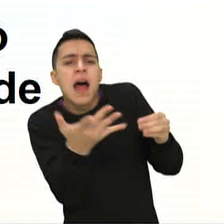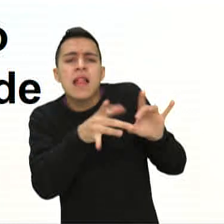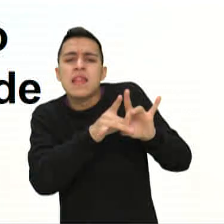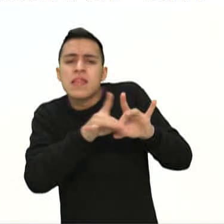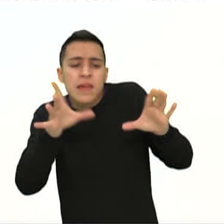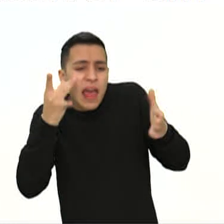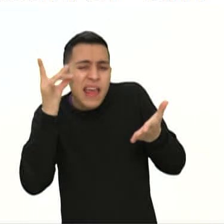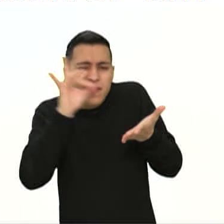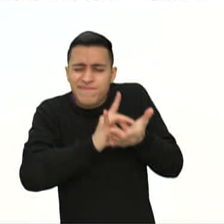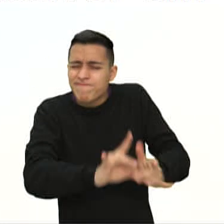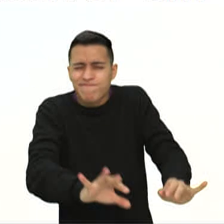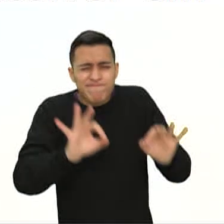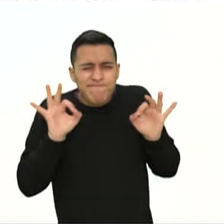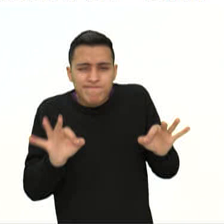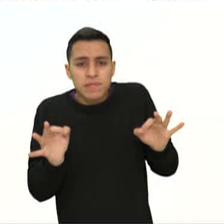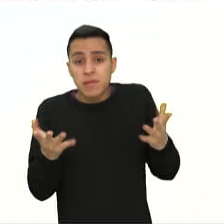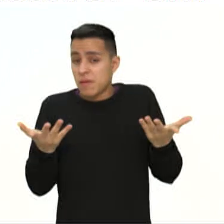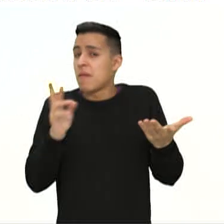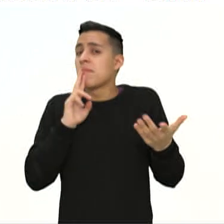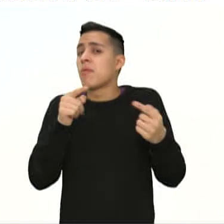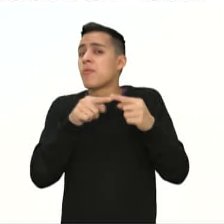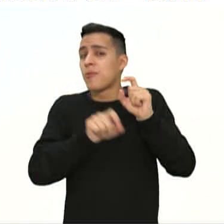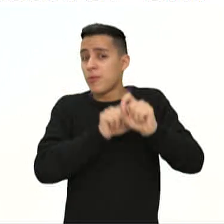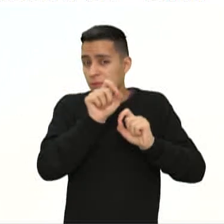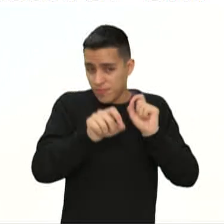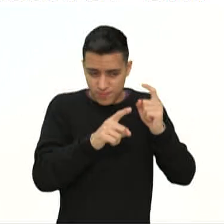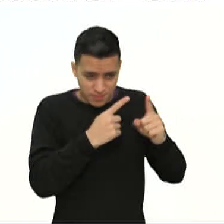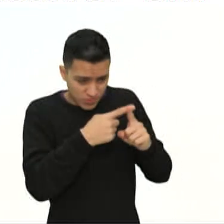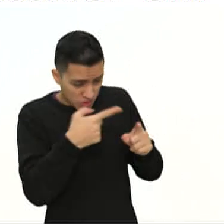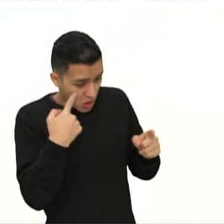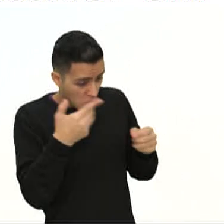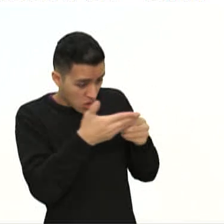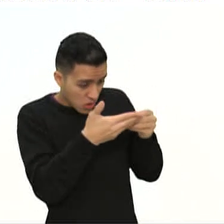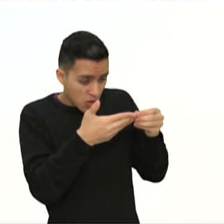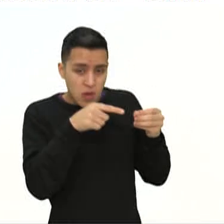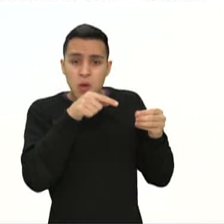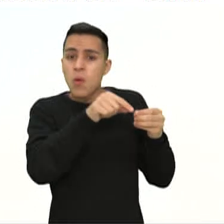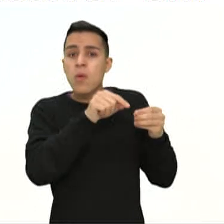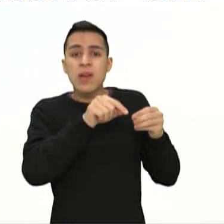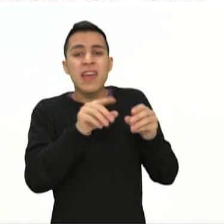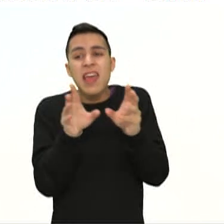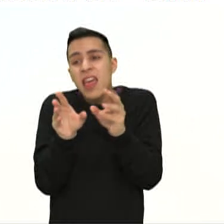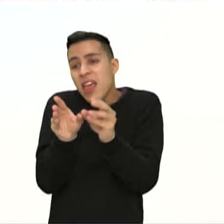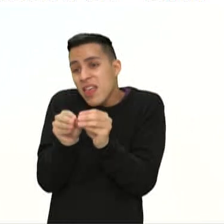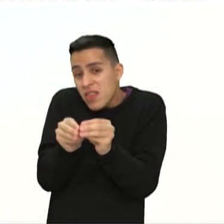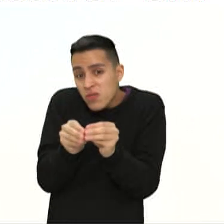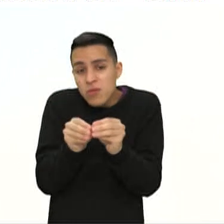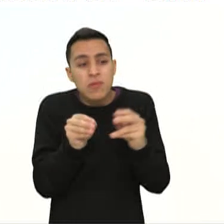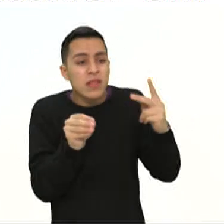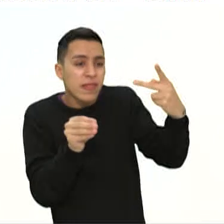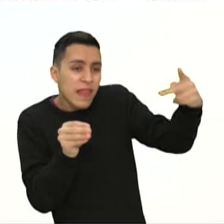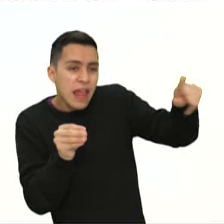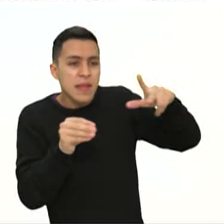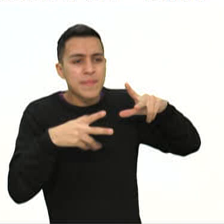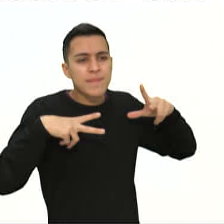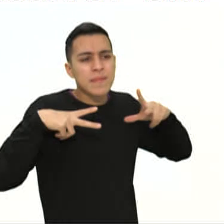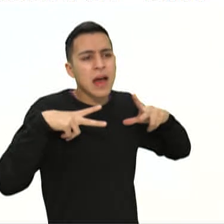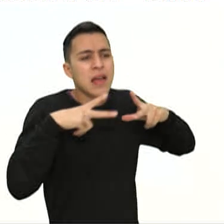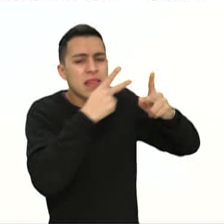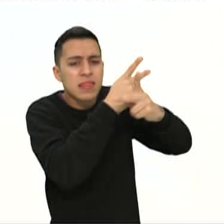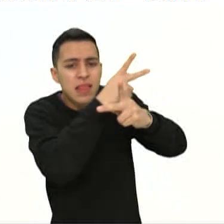realidade concreta? Uma resposta possível, porque o Estado é a síntese das individualidades